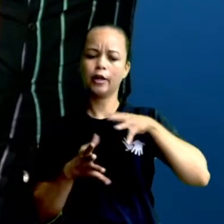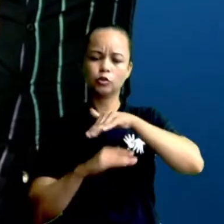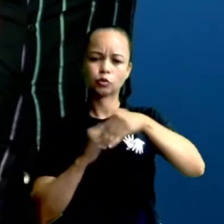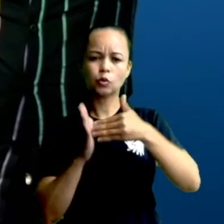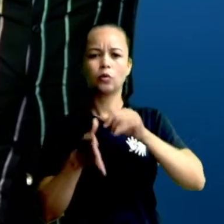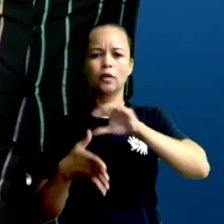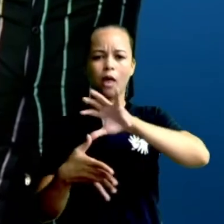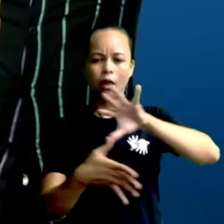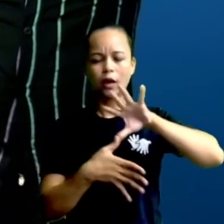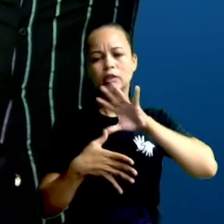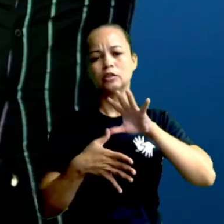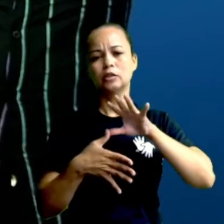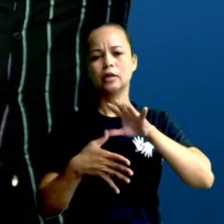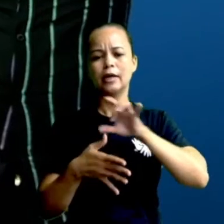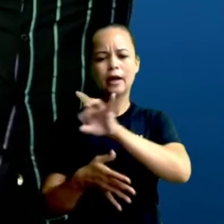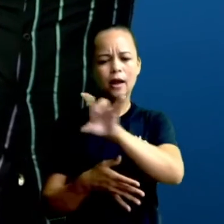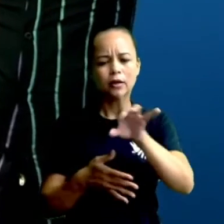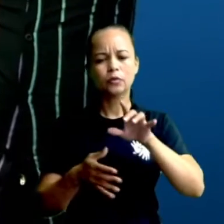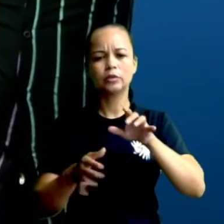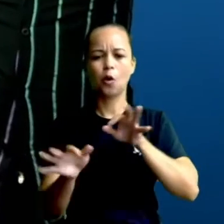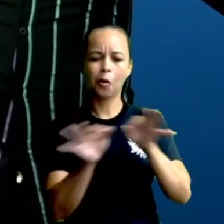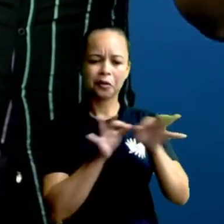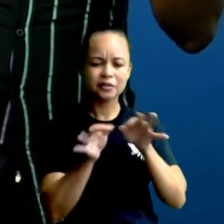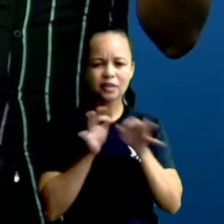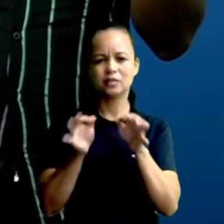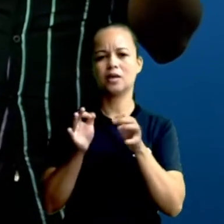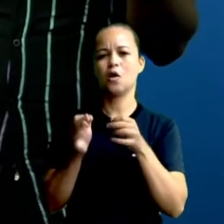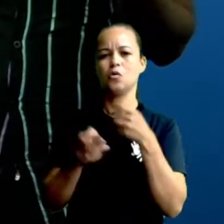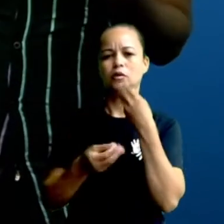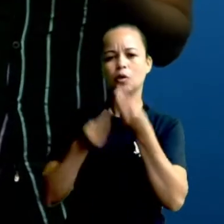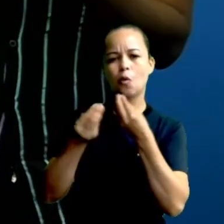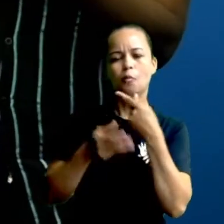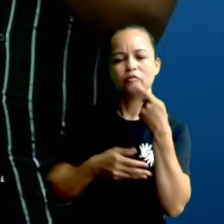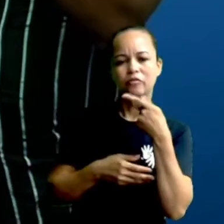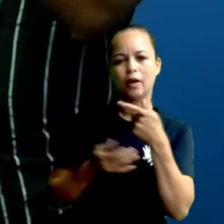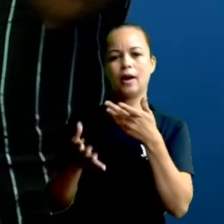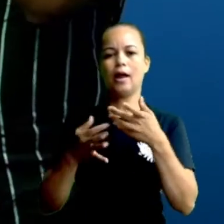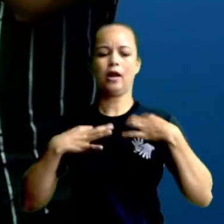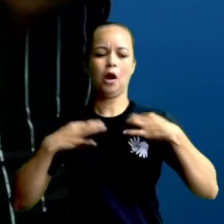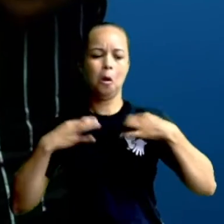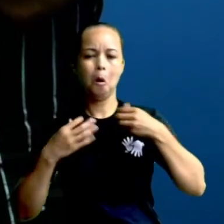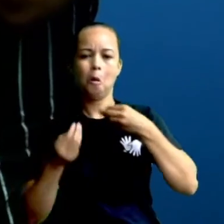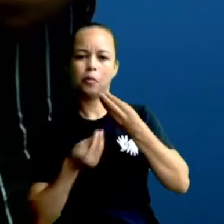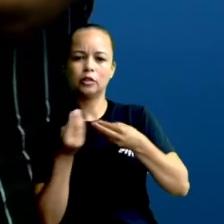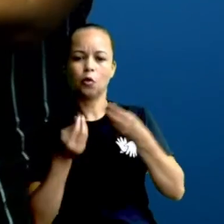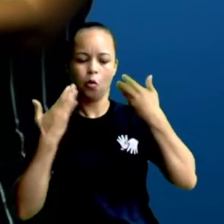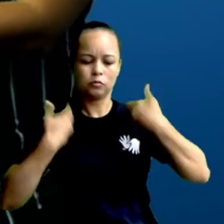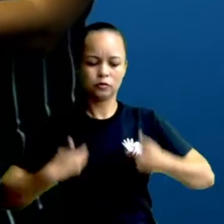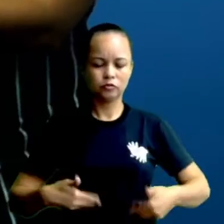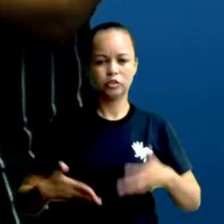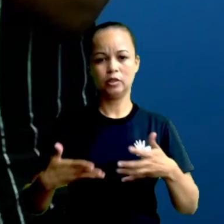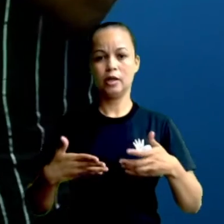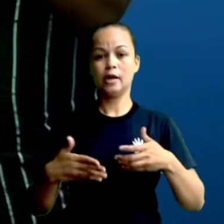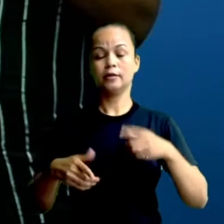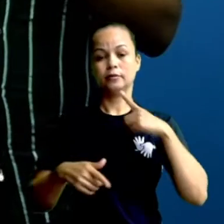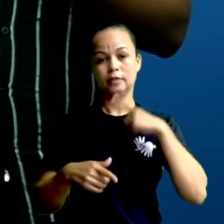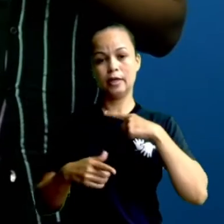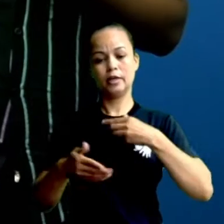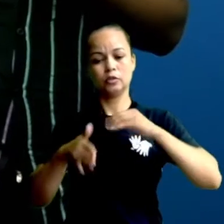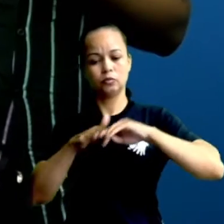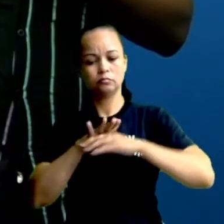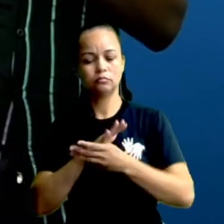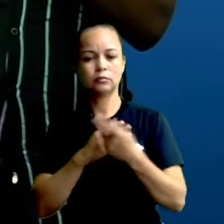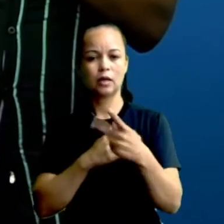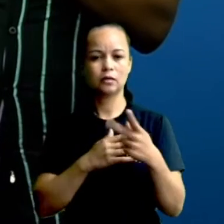tinha uma maneira de se organizar, cada um tinha a sua forma de falar, cada um se vestia de uma maneira, cada um tinha a sua habitação. Então,